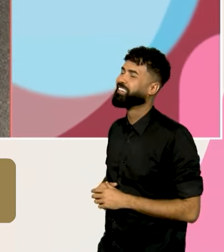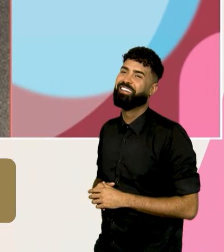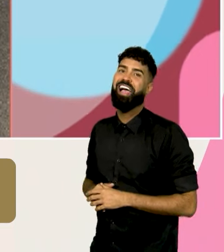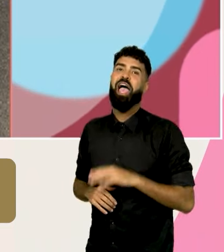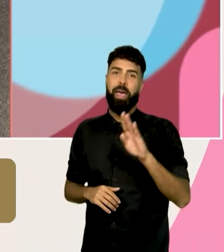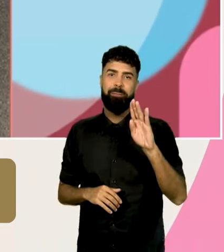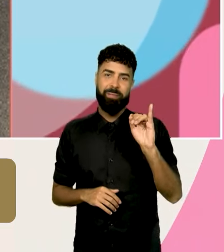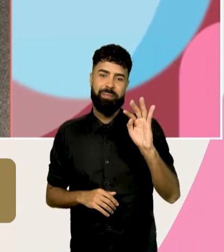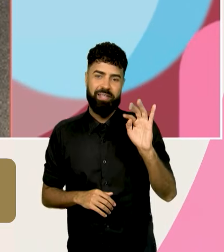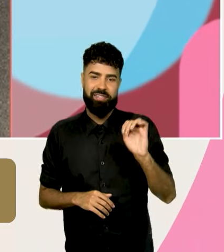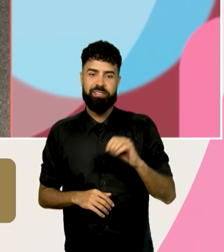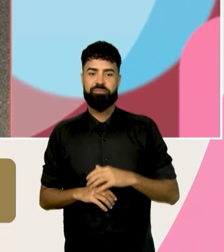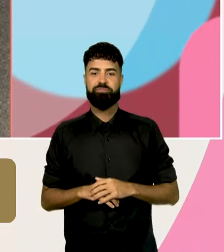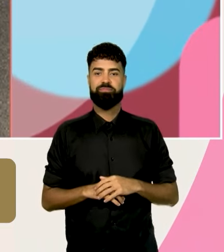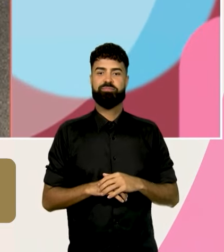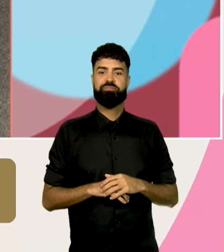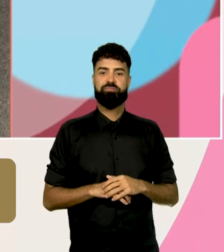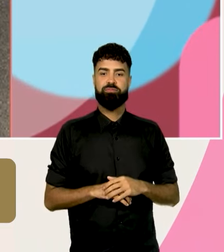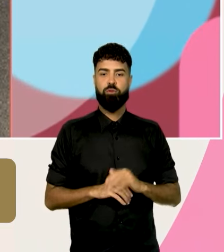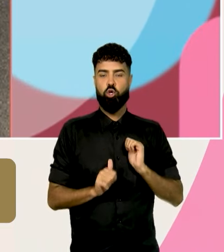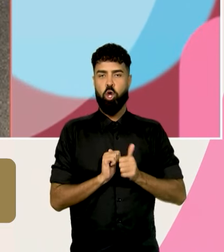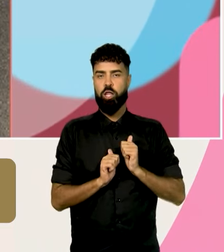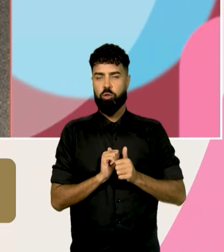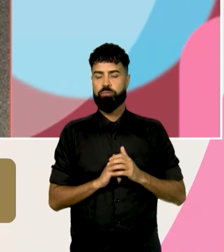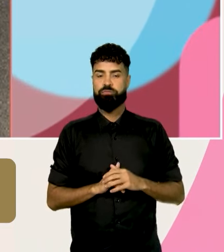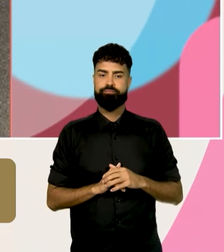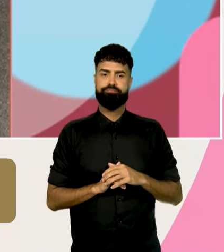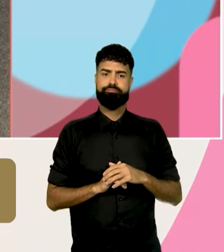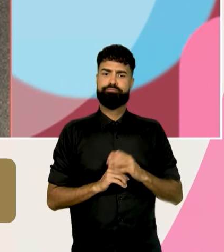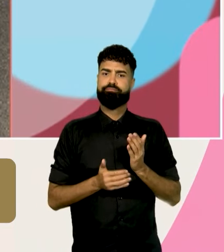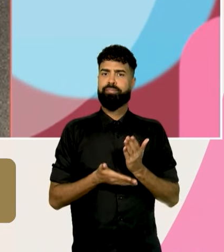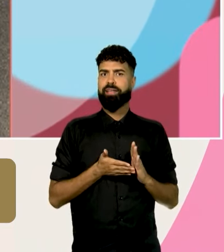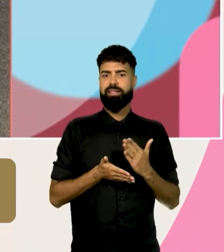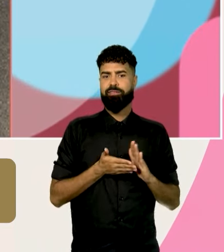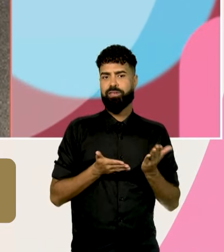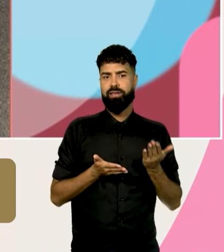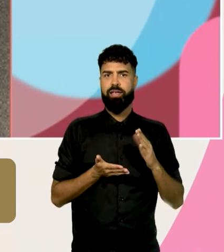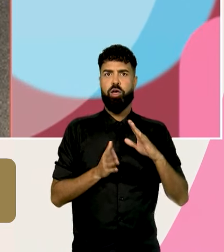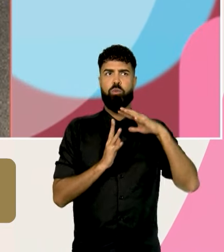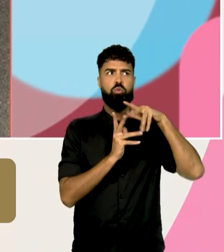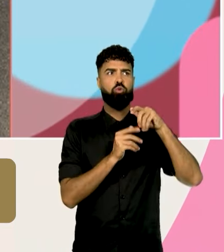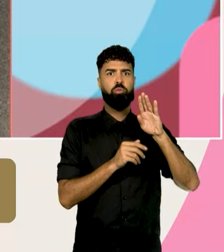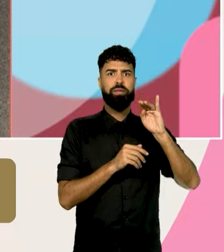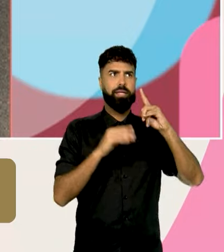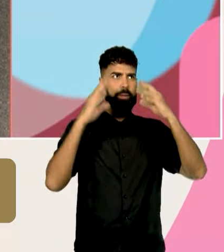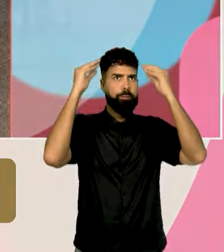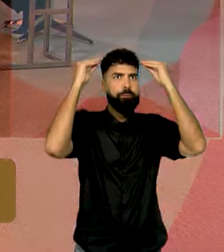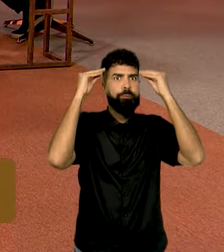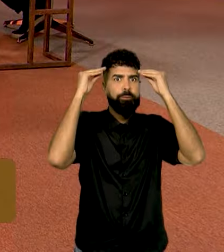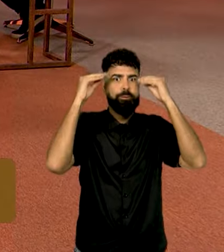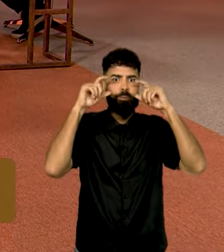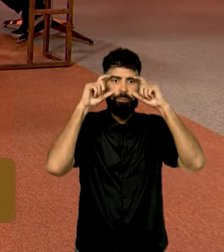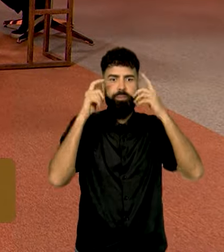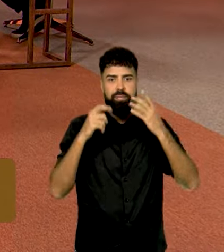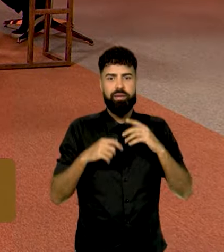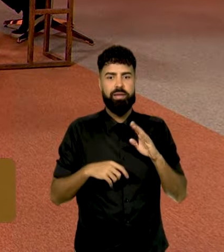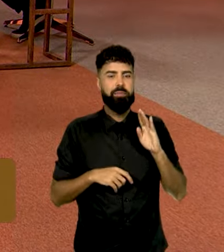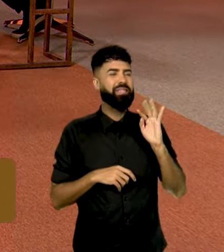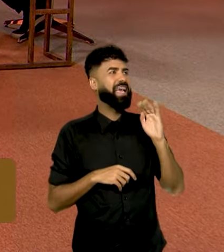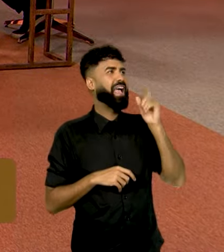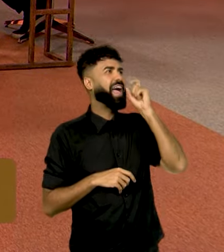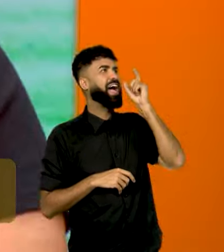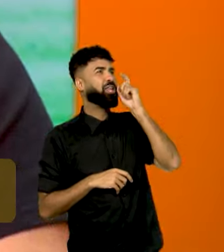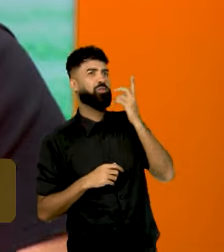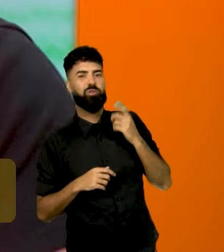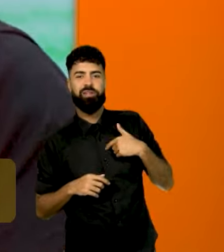Esse é o Bita, gente. Bita que, diga-se de passagem, nada tem a ver com o Bita do Mundo Bita. É só o nome. Esse Bita é gato pra caramba. Bita nada tem a ver